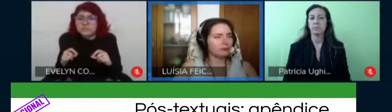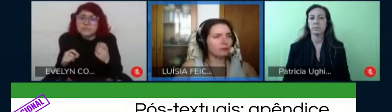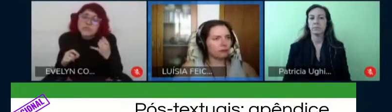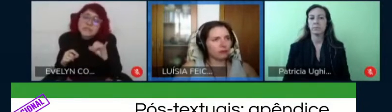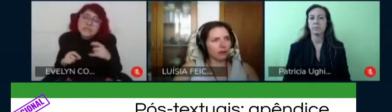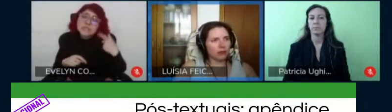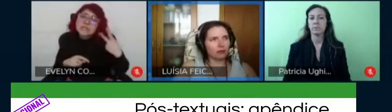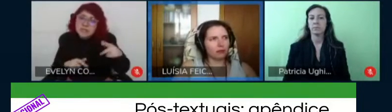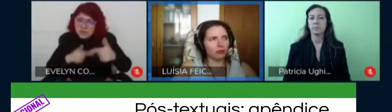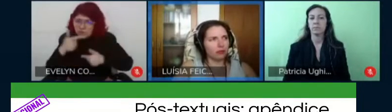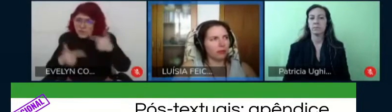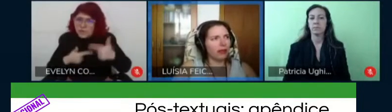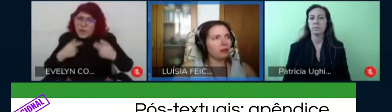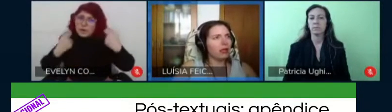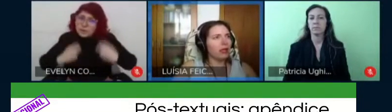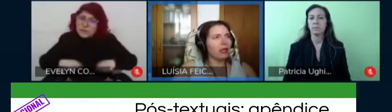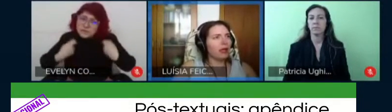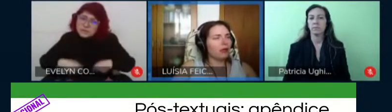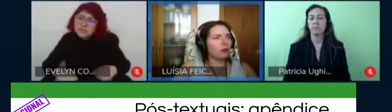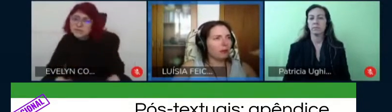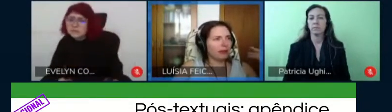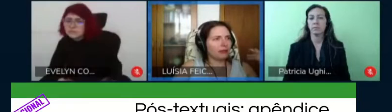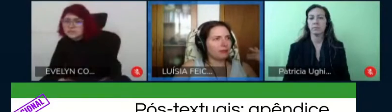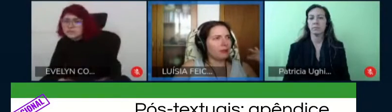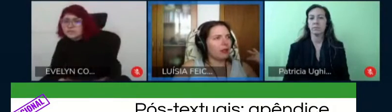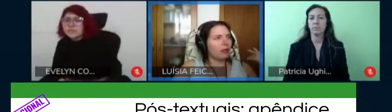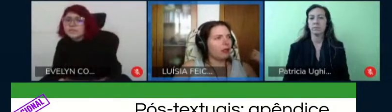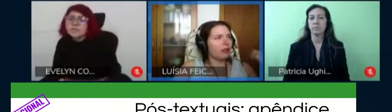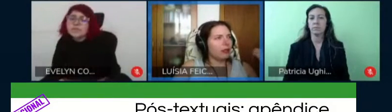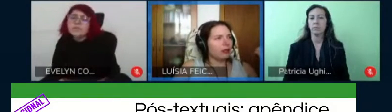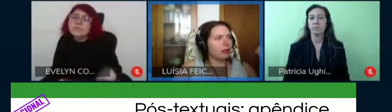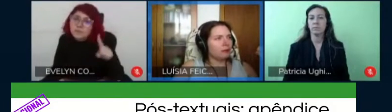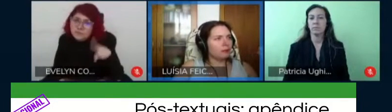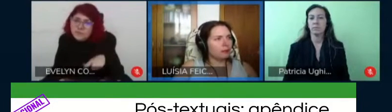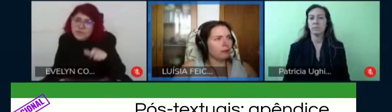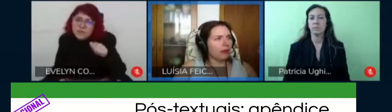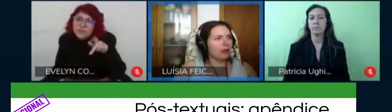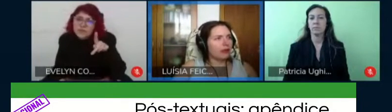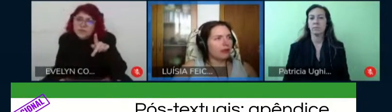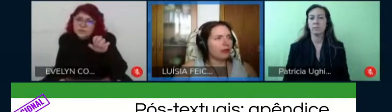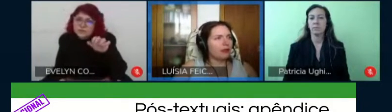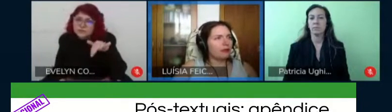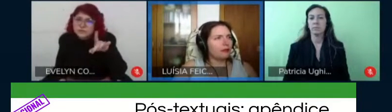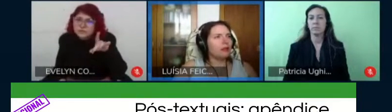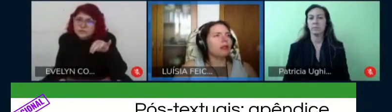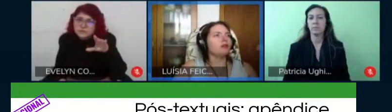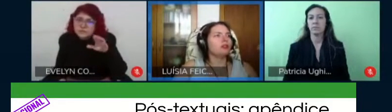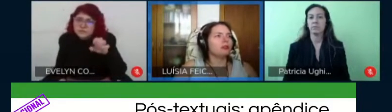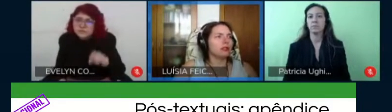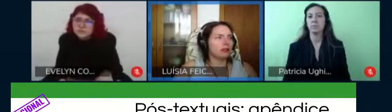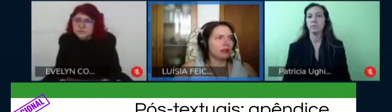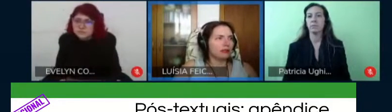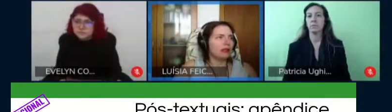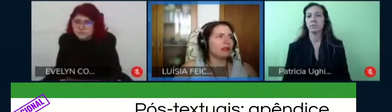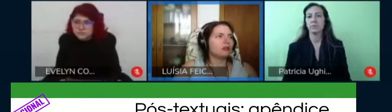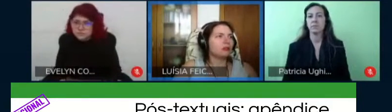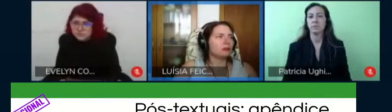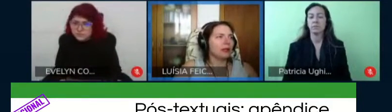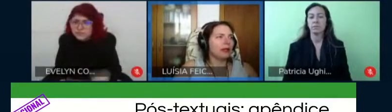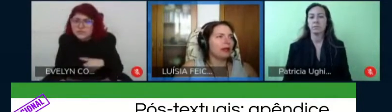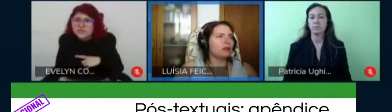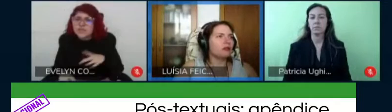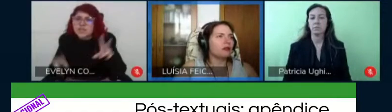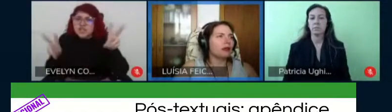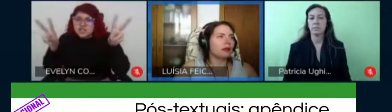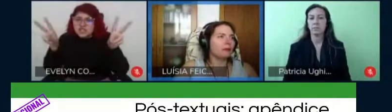necessidade do teu trabalho, é o apêndice. E Ele tem o título centralizado e